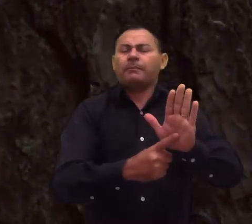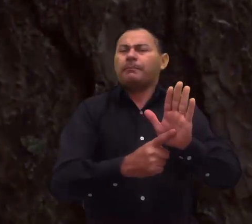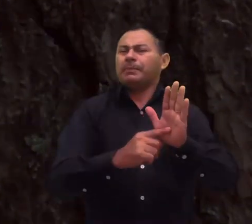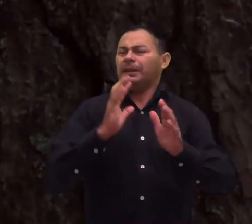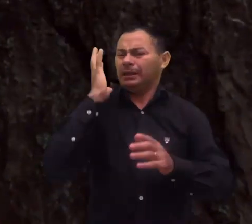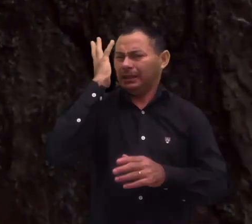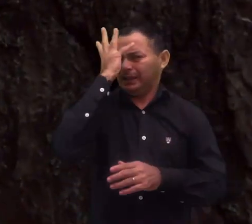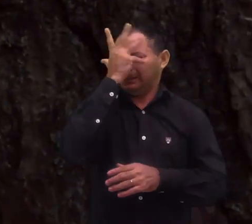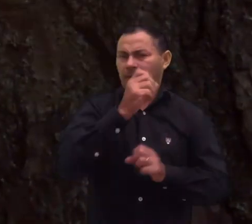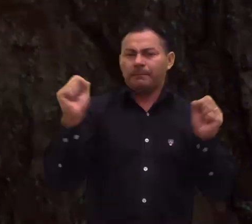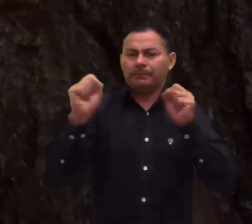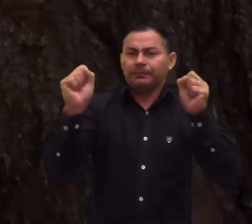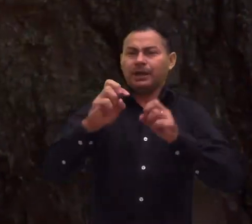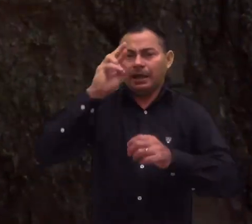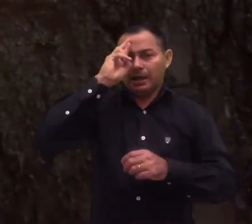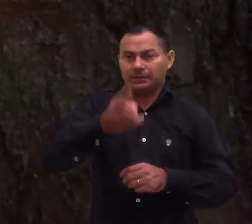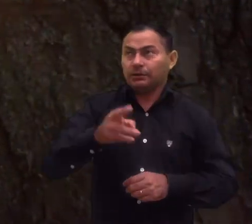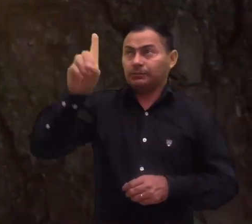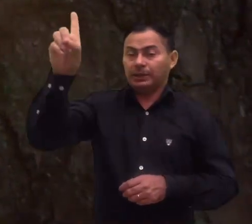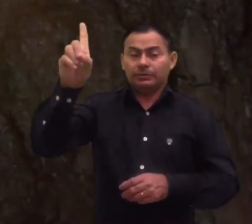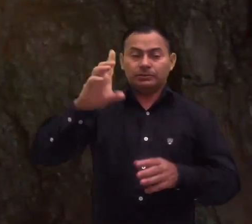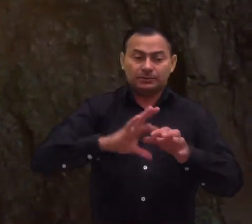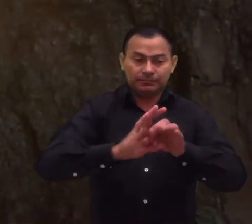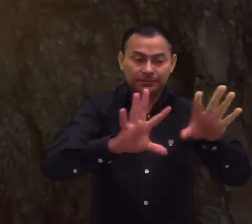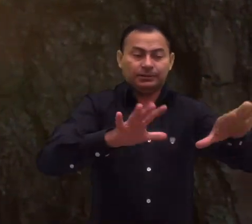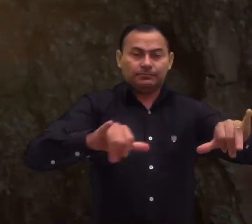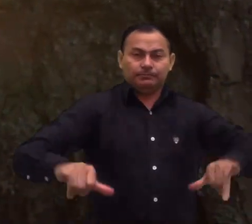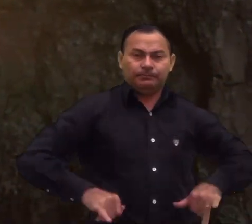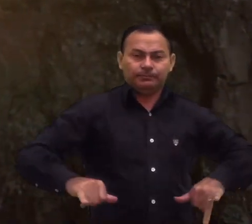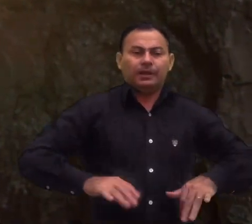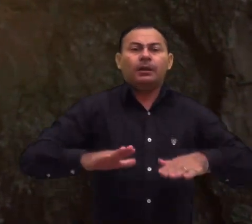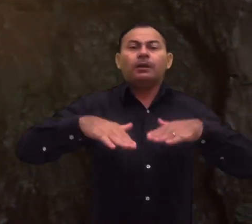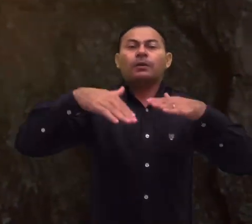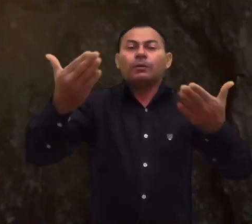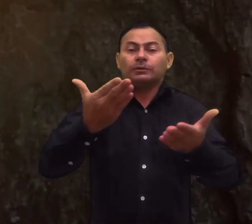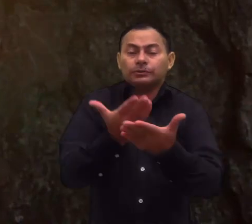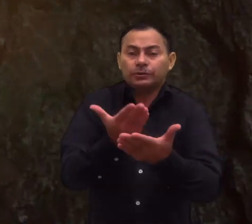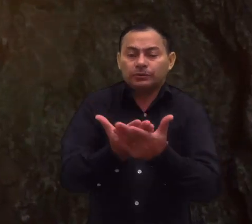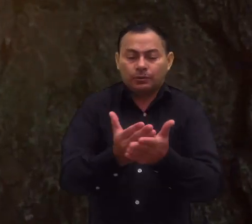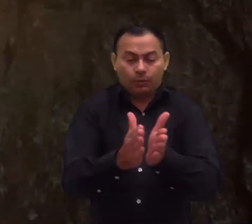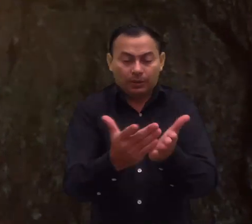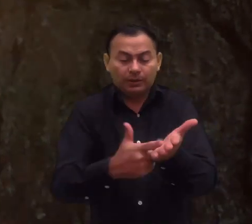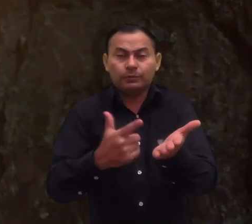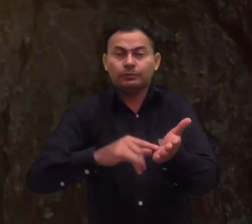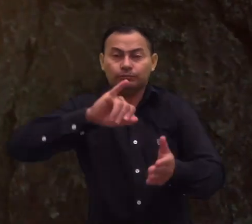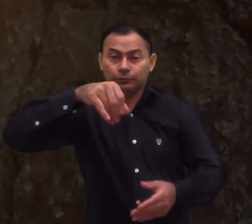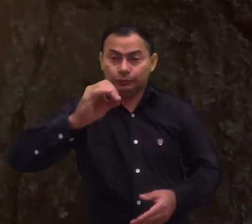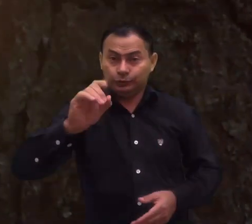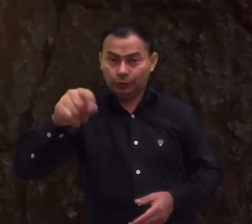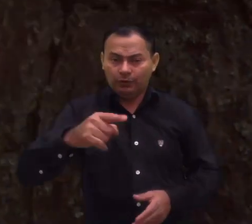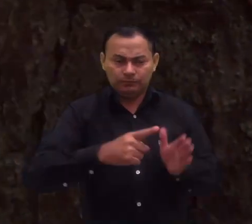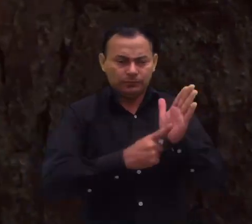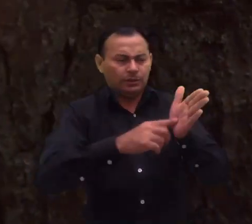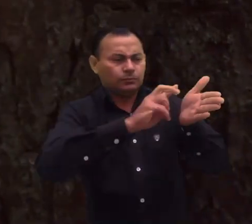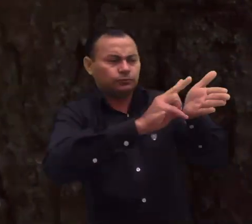revelações maravilhosas sobre a razão de Deus permitir o sofrimento. Quando estudamos o livro de Jó,